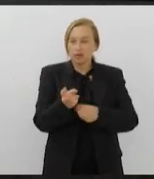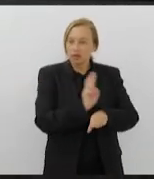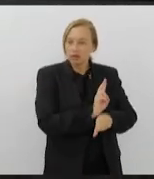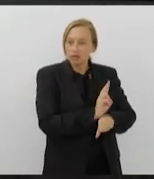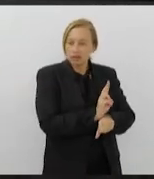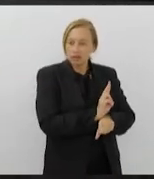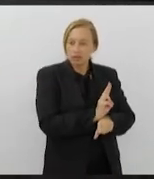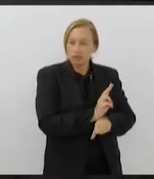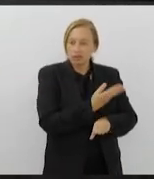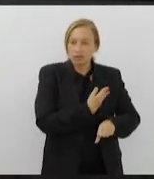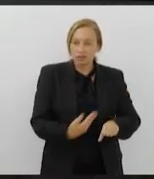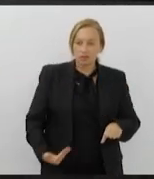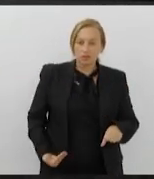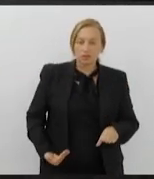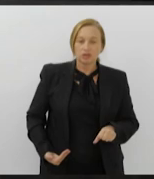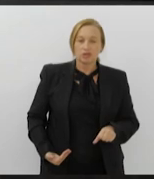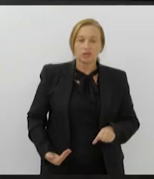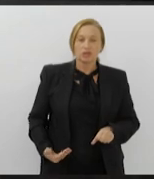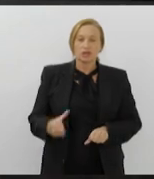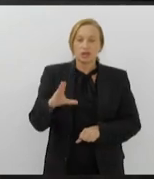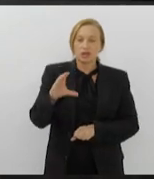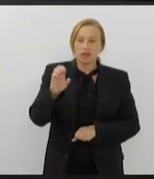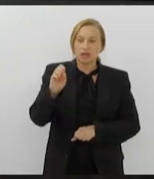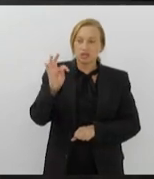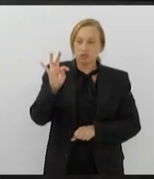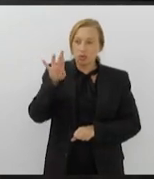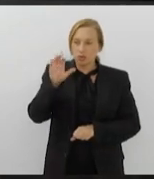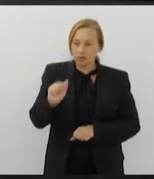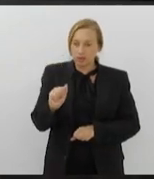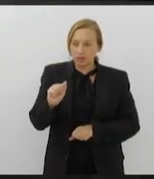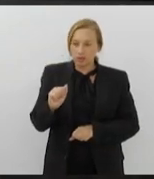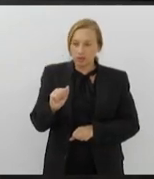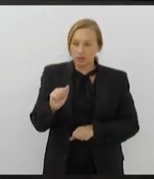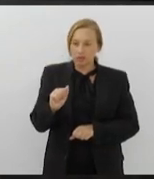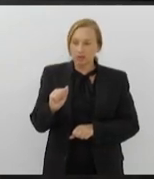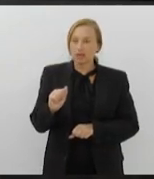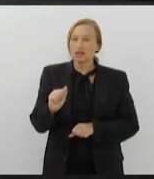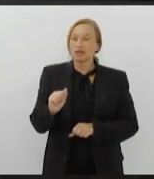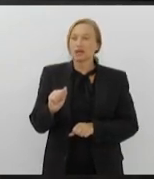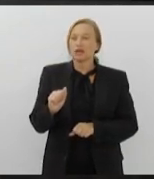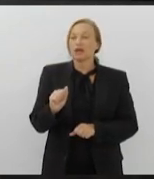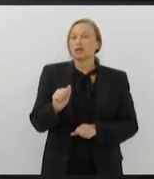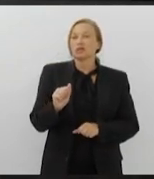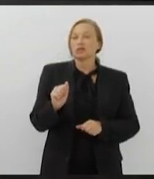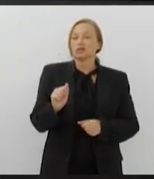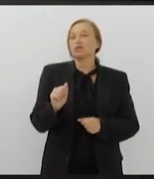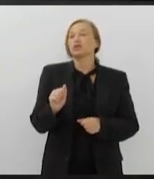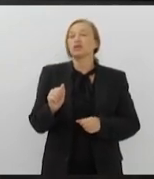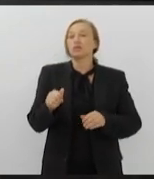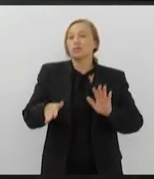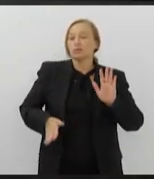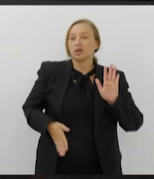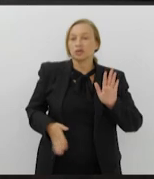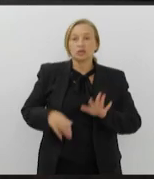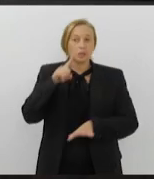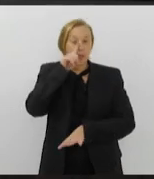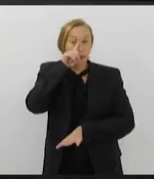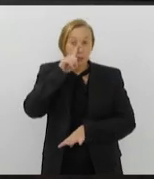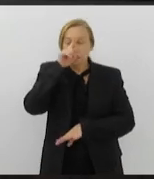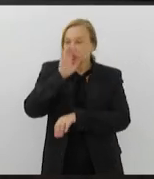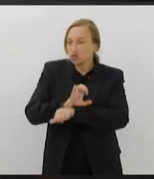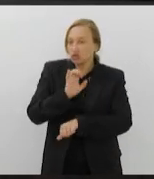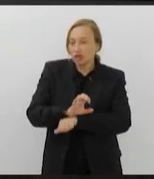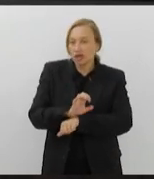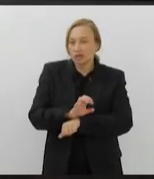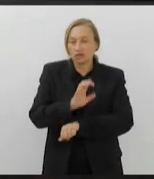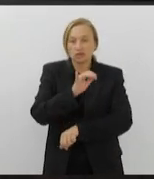pública quando em escolta hospitalar de pessoas sobre a custódia do Estado no âmbito do Estado do Rio de Janeiro. Em discussão, não havendo